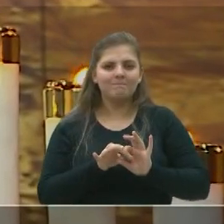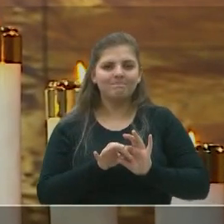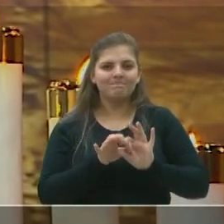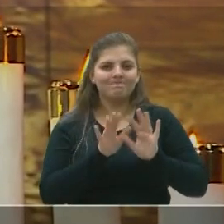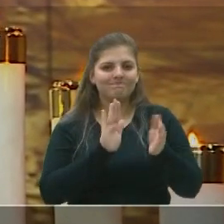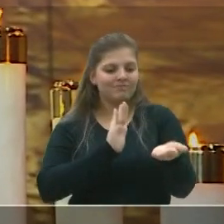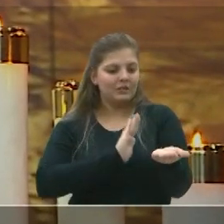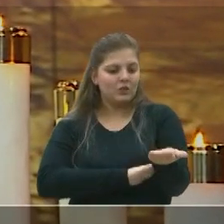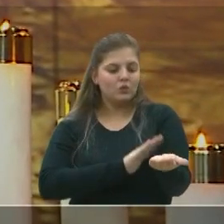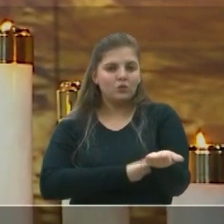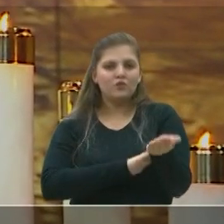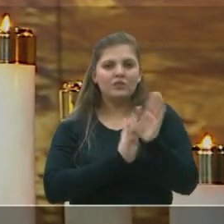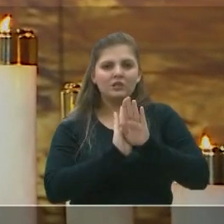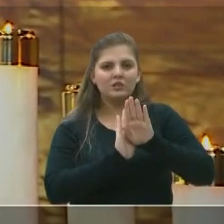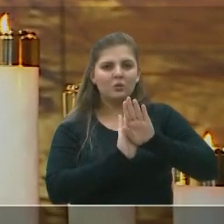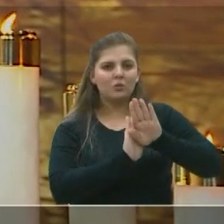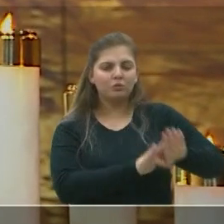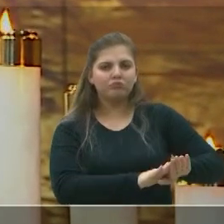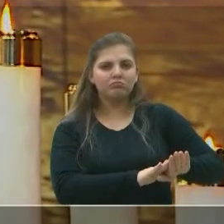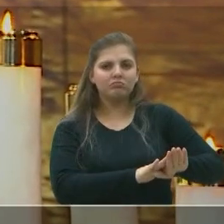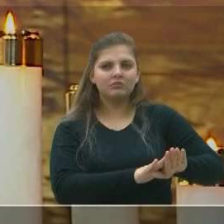álcool,